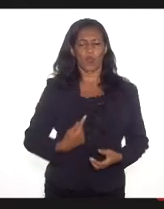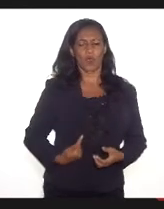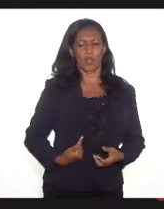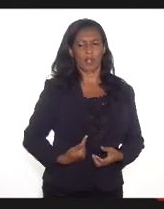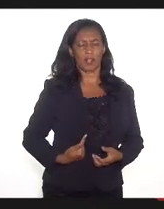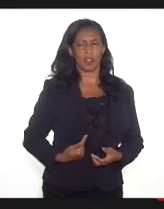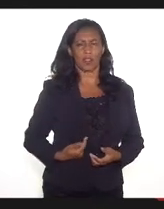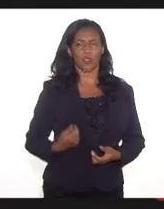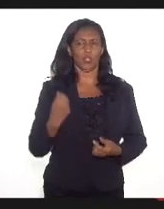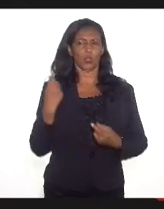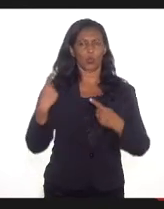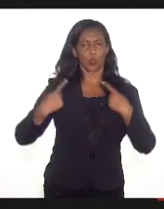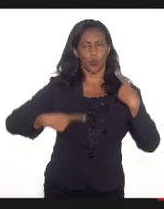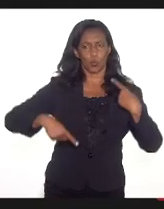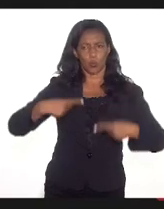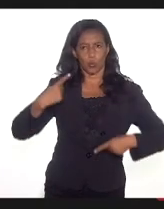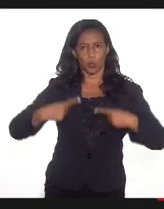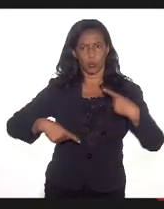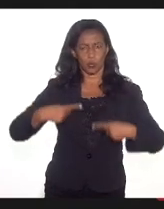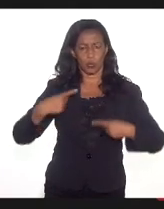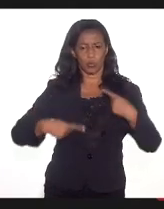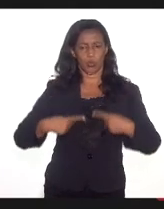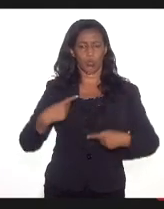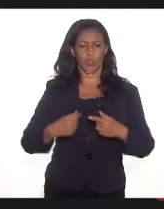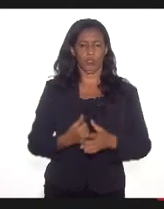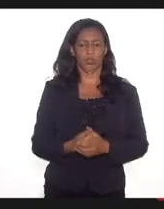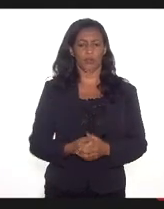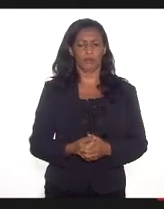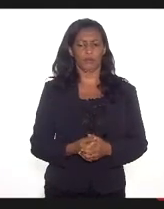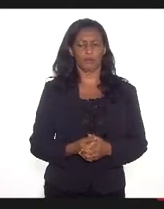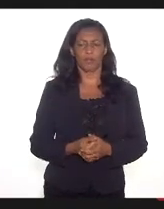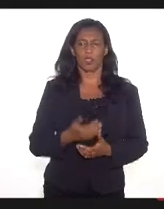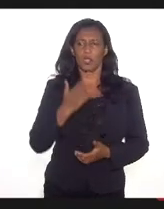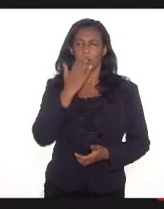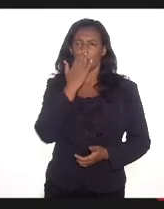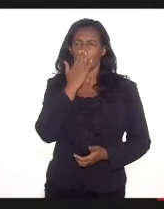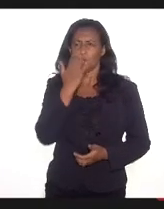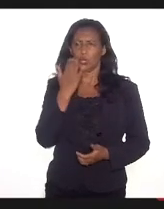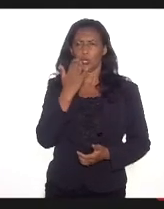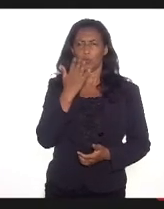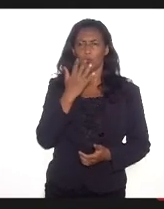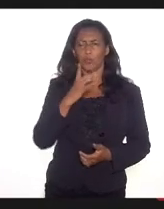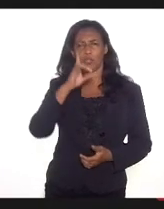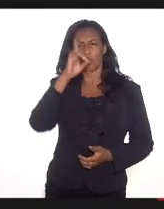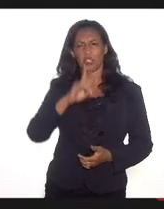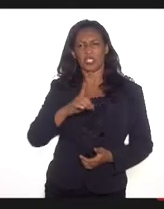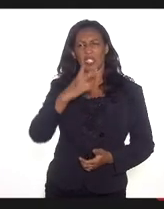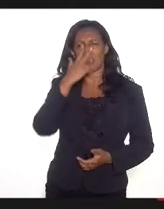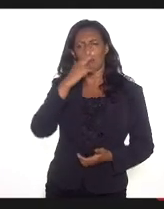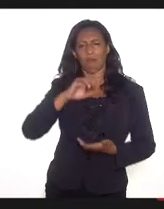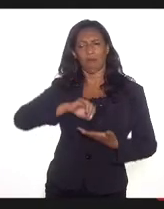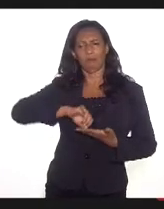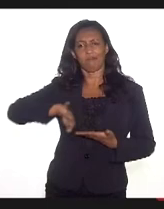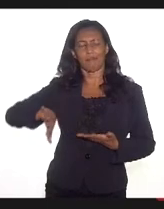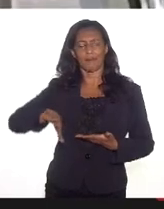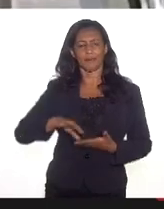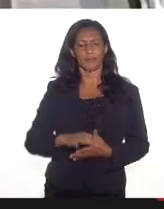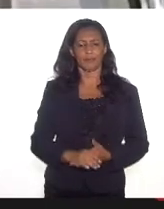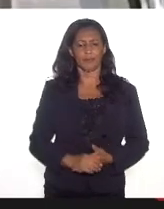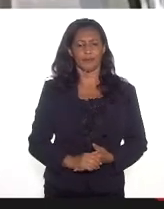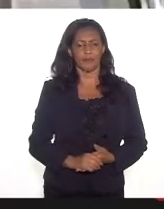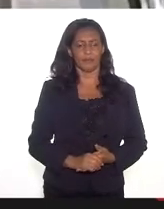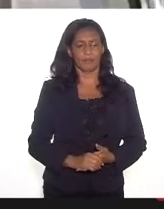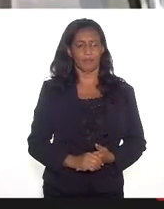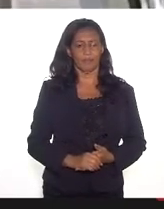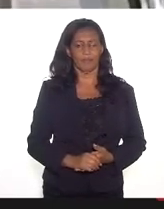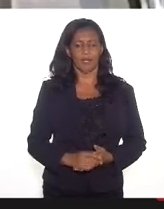do meio político em prover violência esse tipo de violação de direitos as